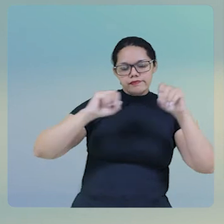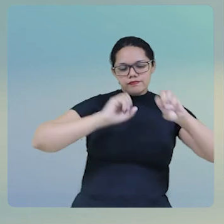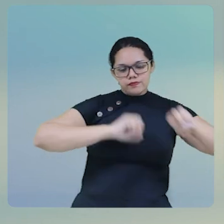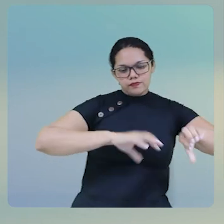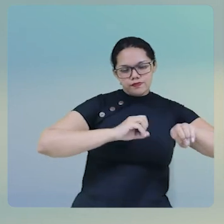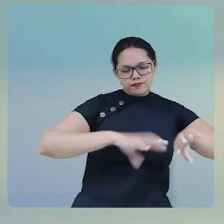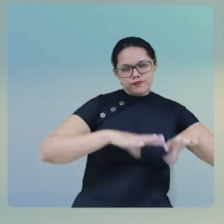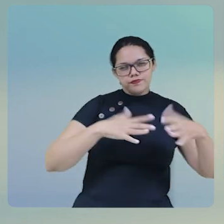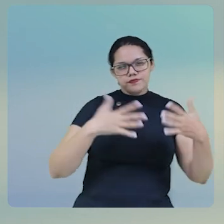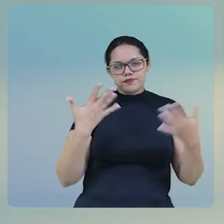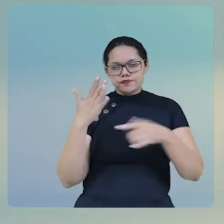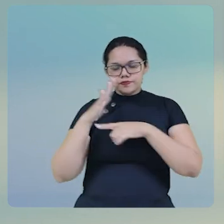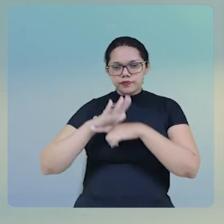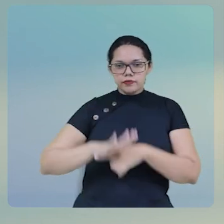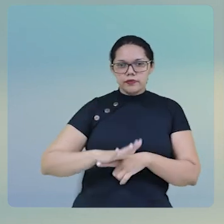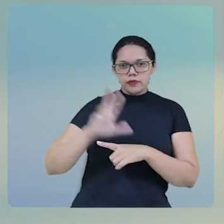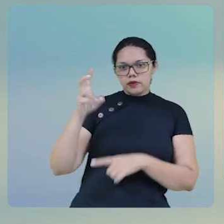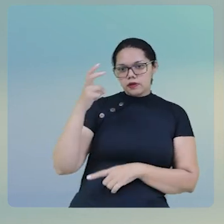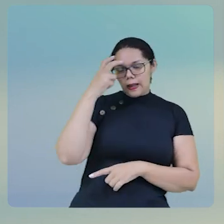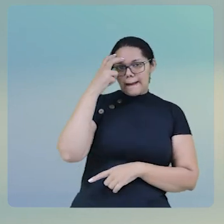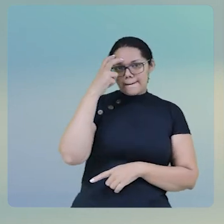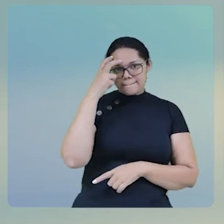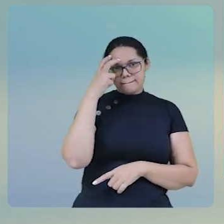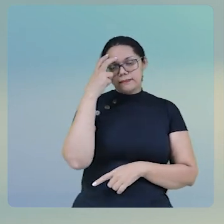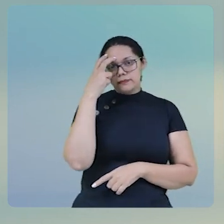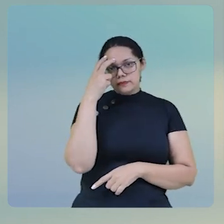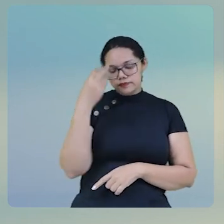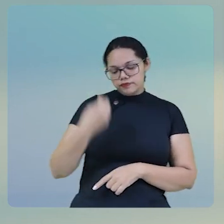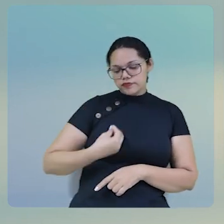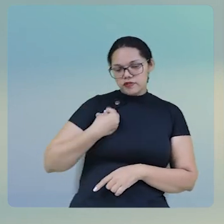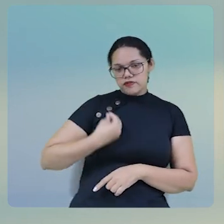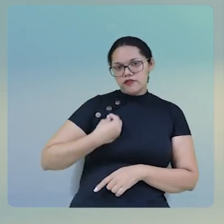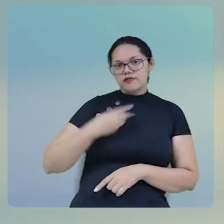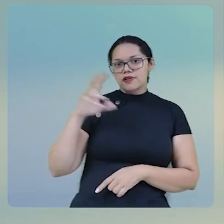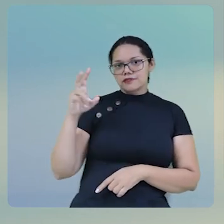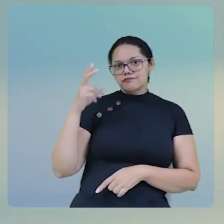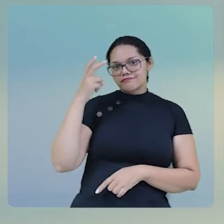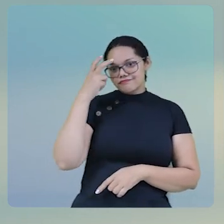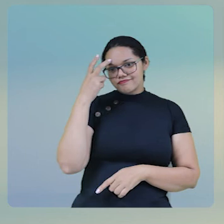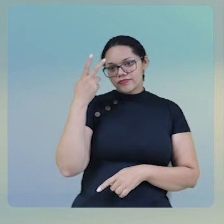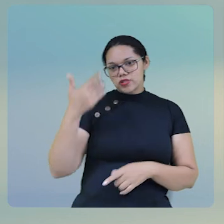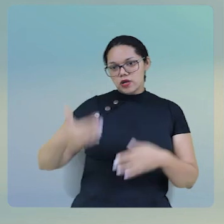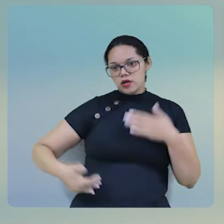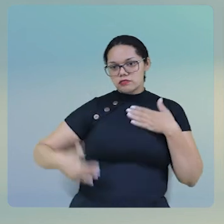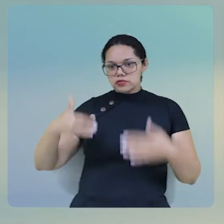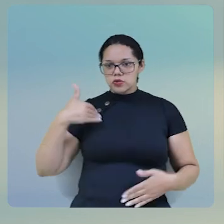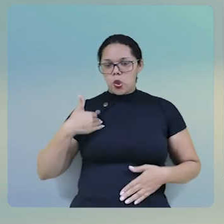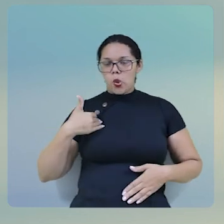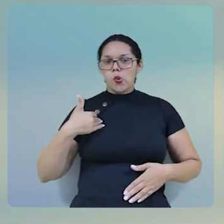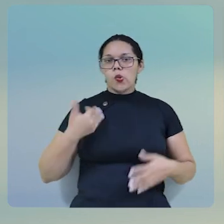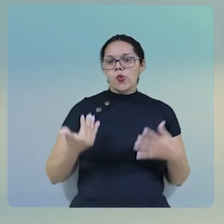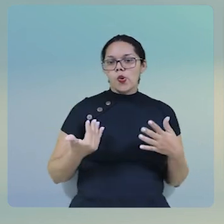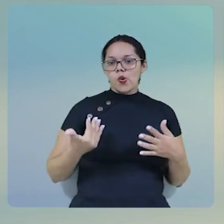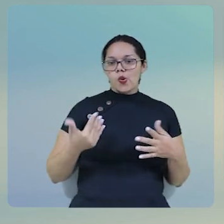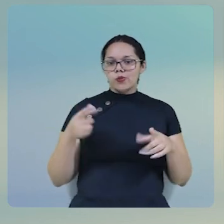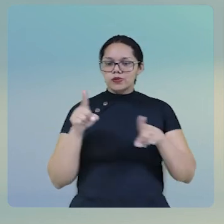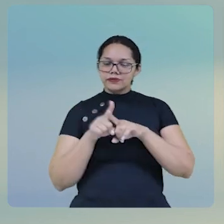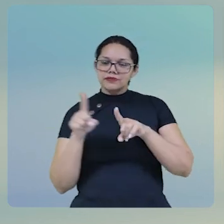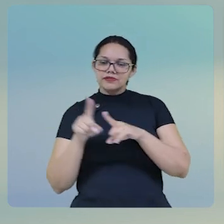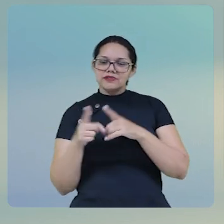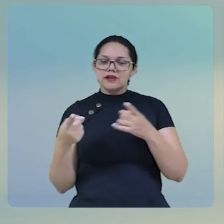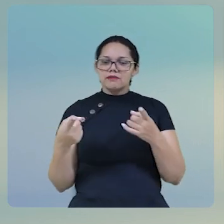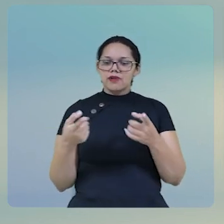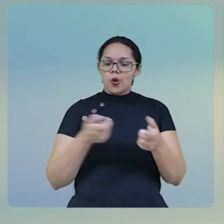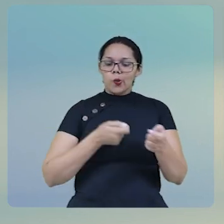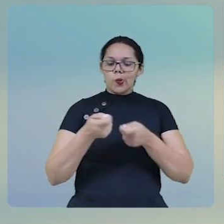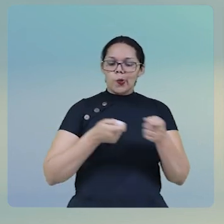cultural no que tange à oportunização de vivência das práticas corporais, a compreensão do papel do corpo no mundo da produção, no que tange ao